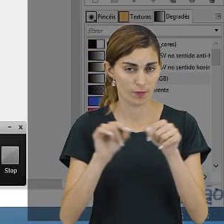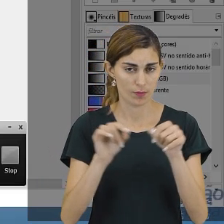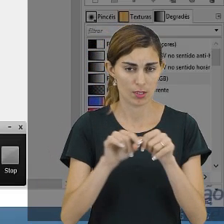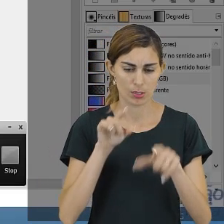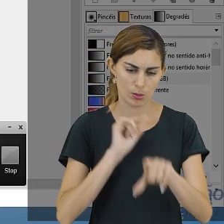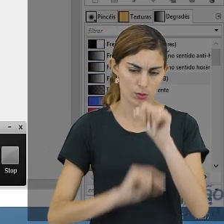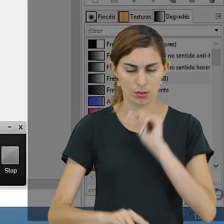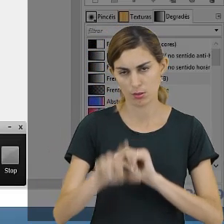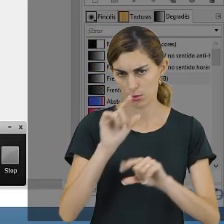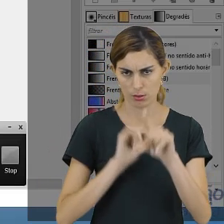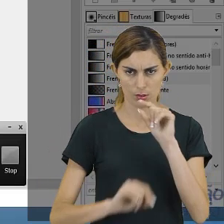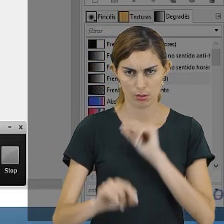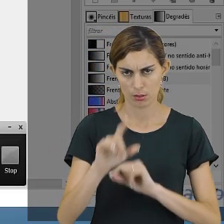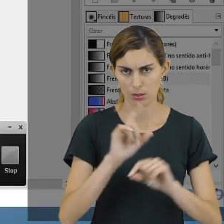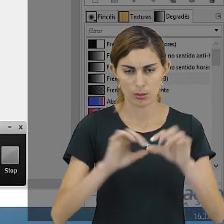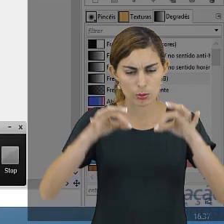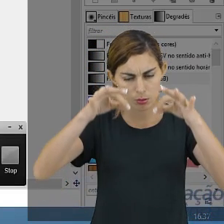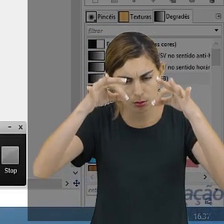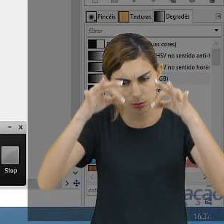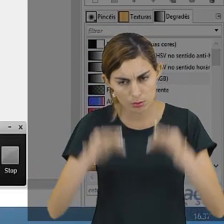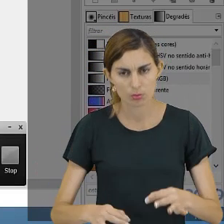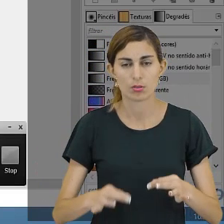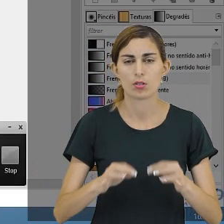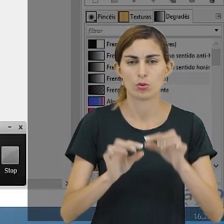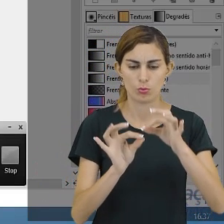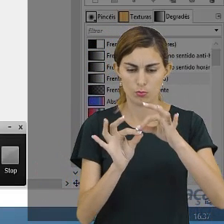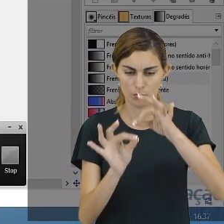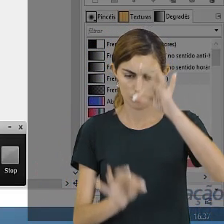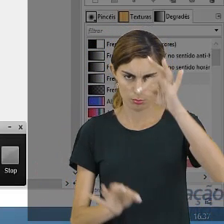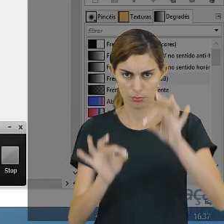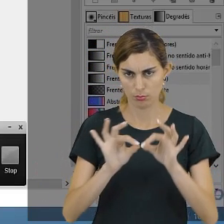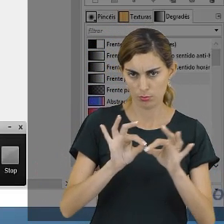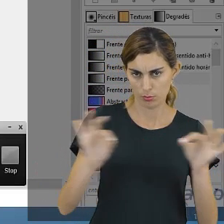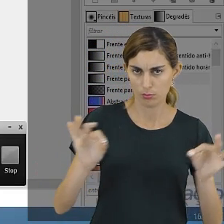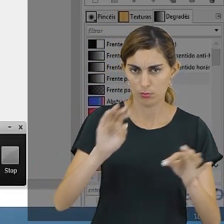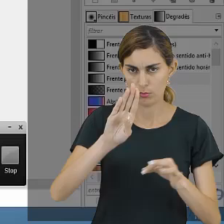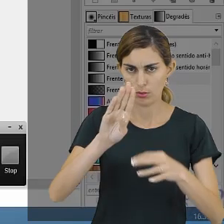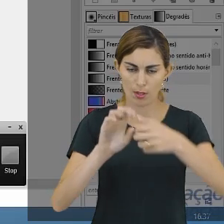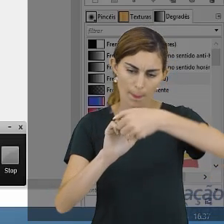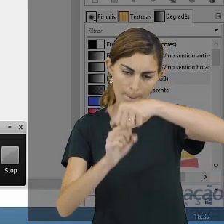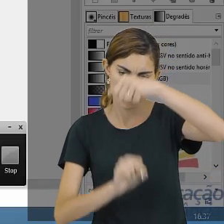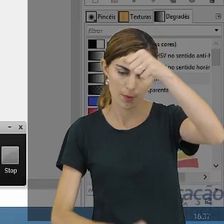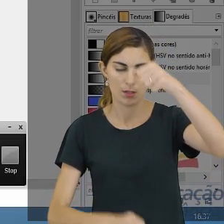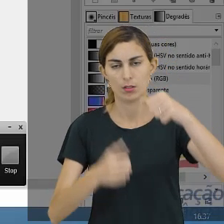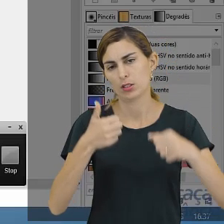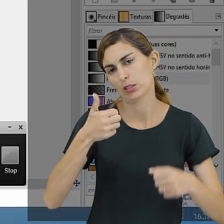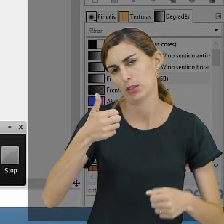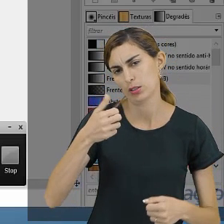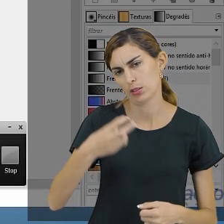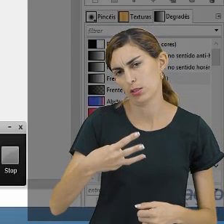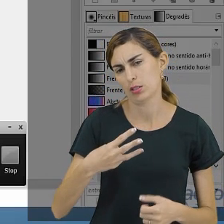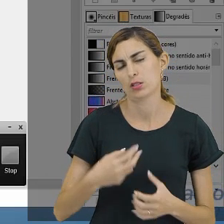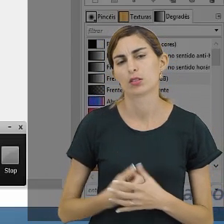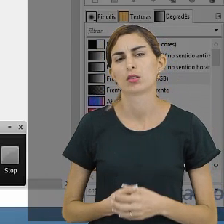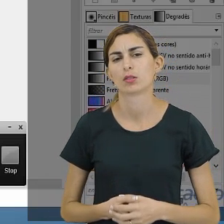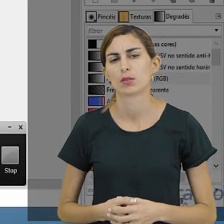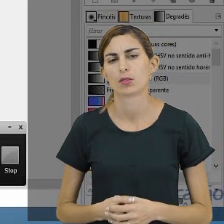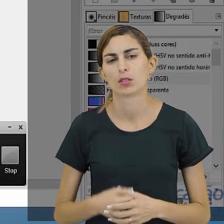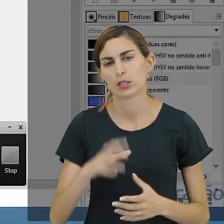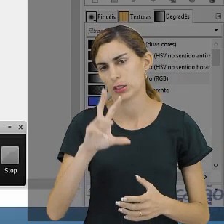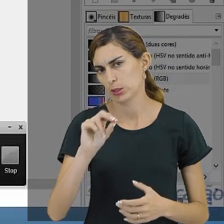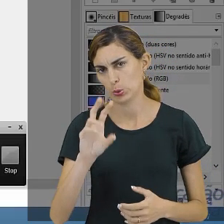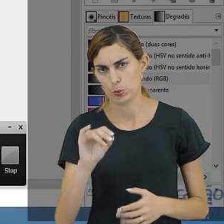Vou fazer uma seleção aqui exatamente com o tamanho do nosso banner, que é de 300